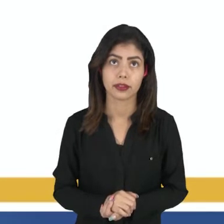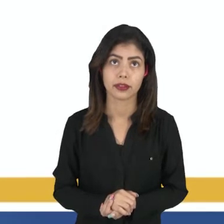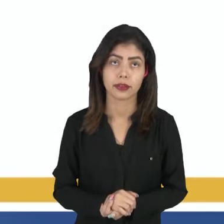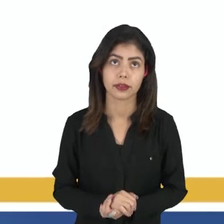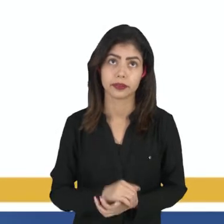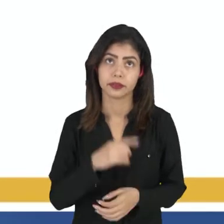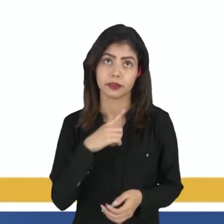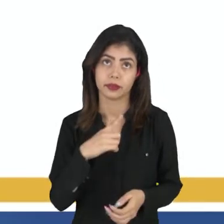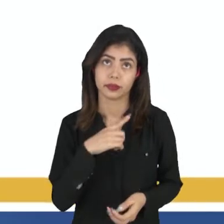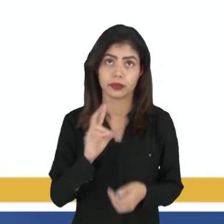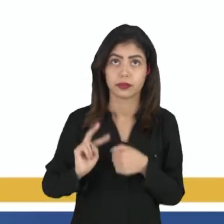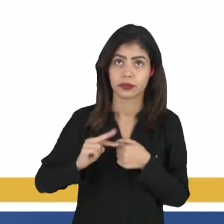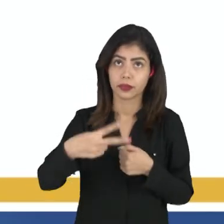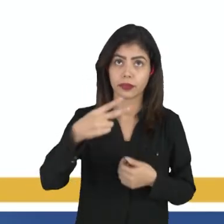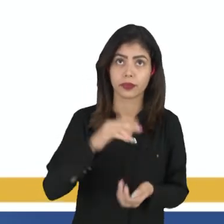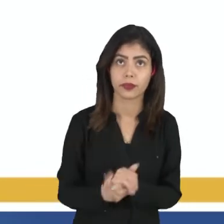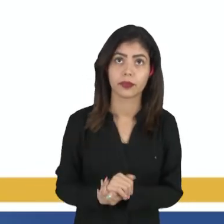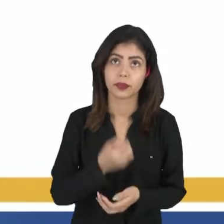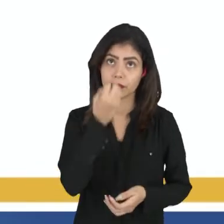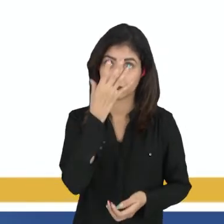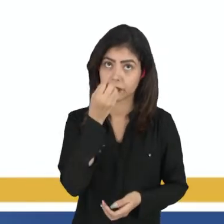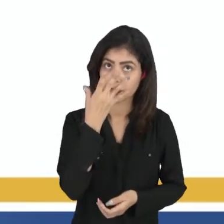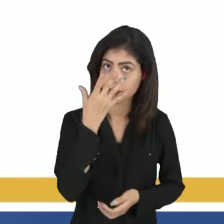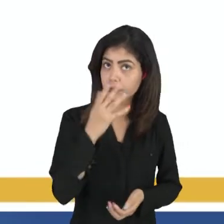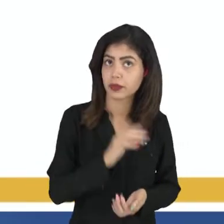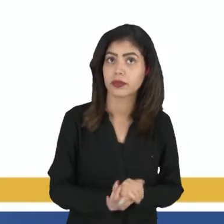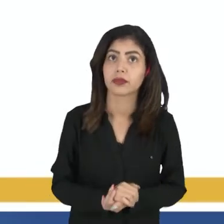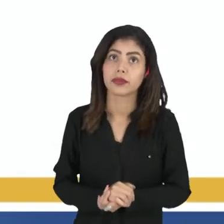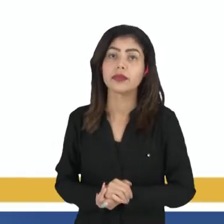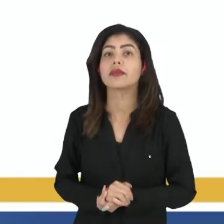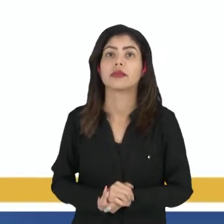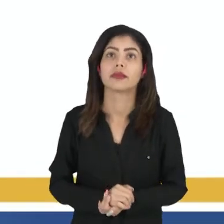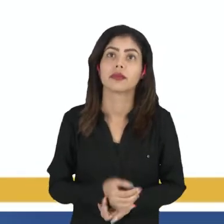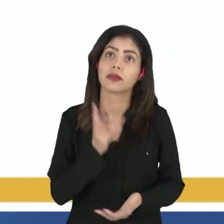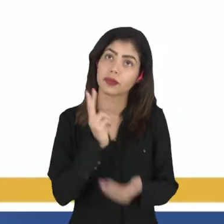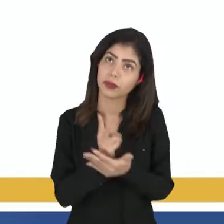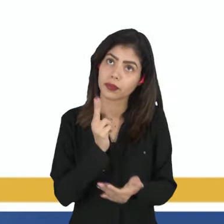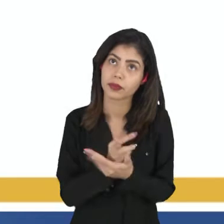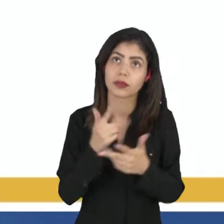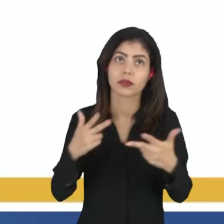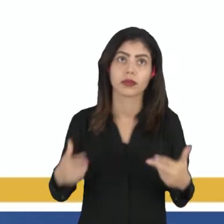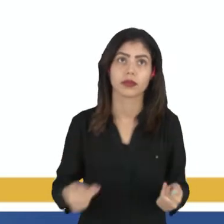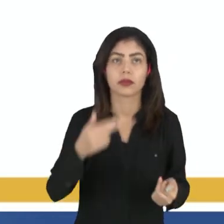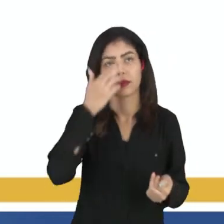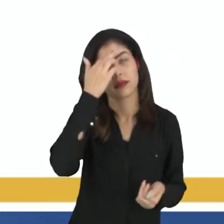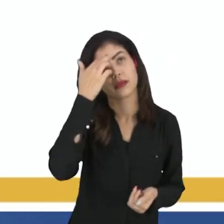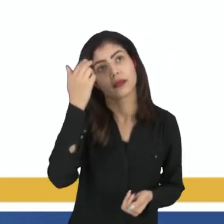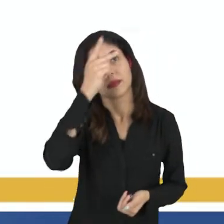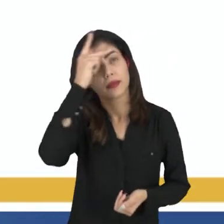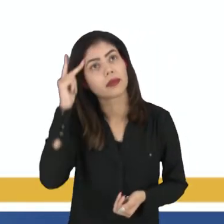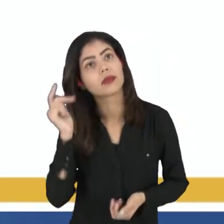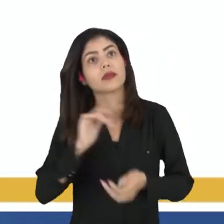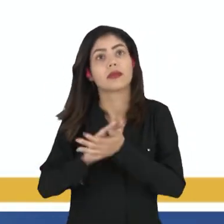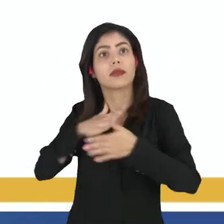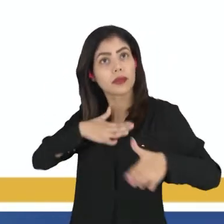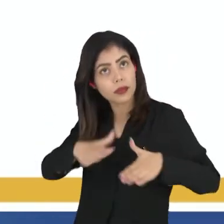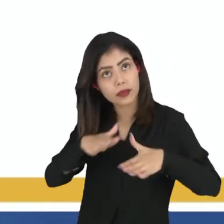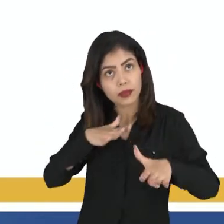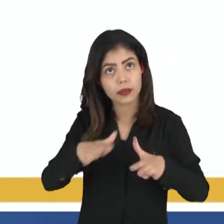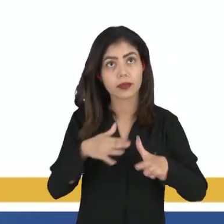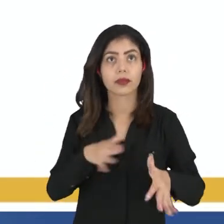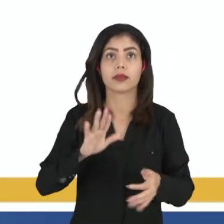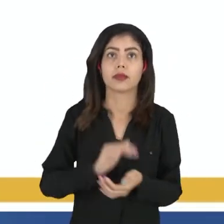slide. Stop Motion é uma sequência de fotografias do mesmo objeto